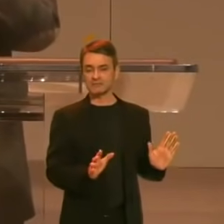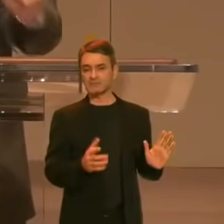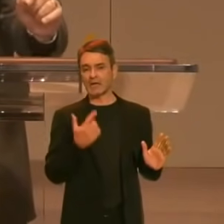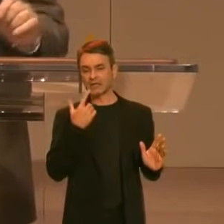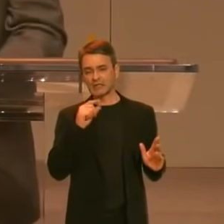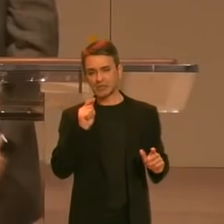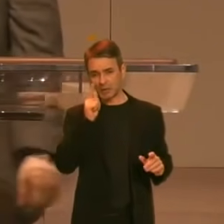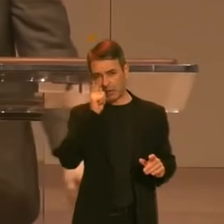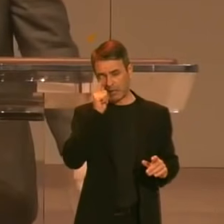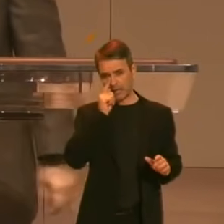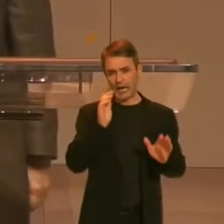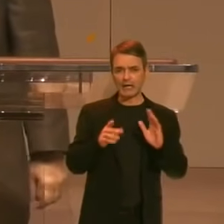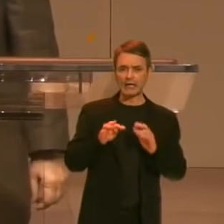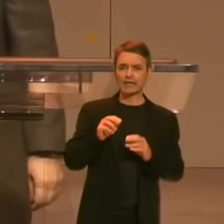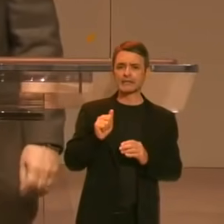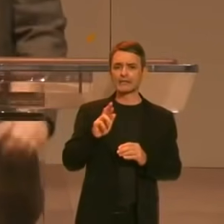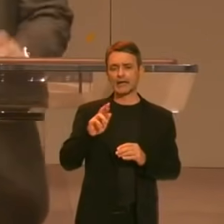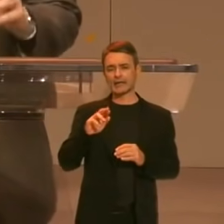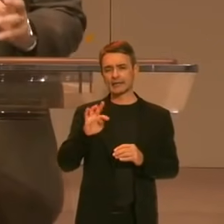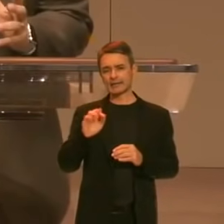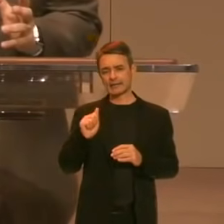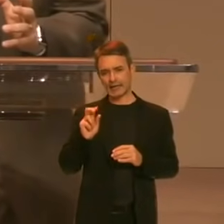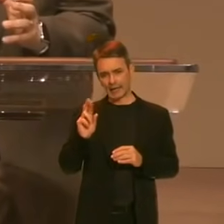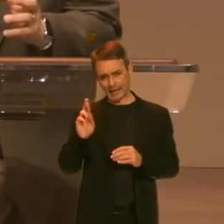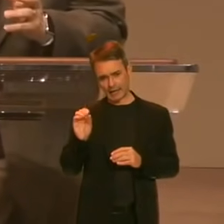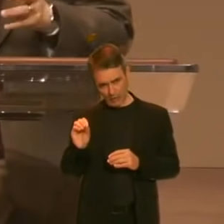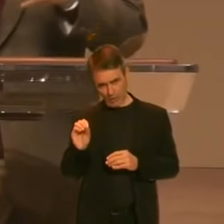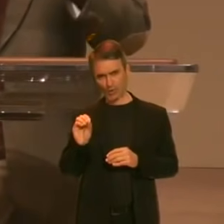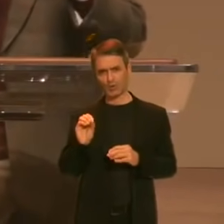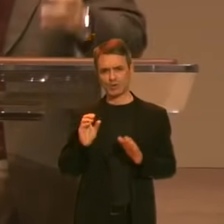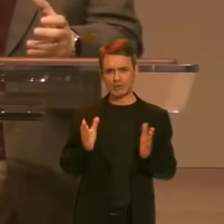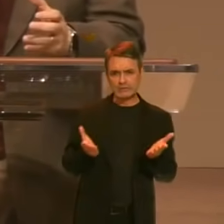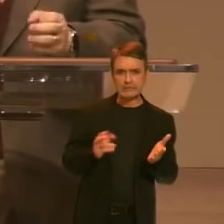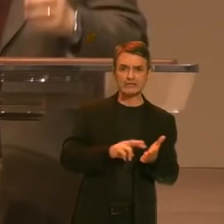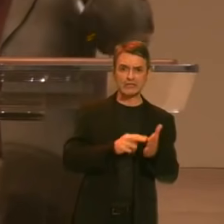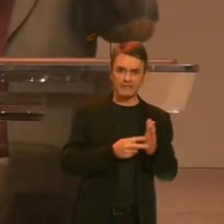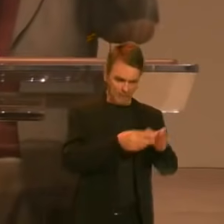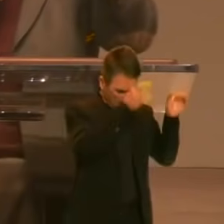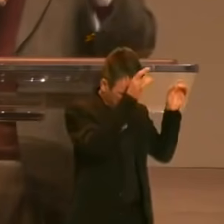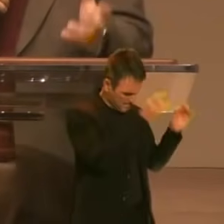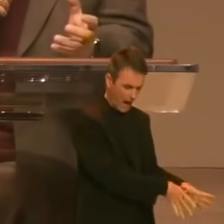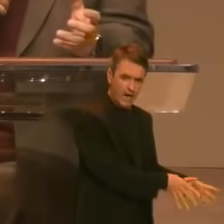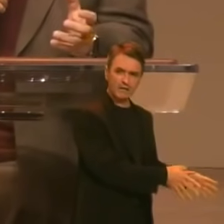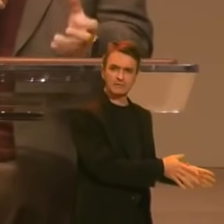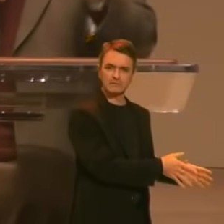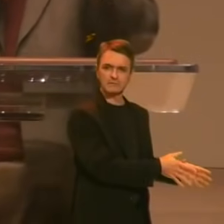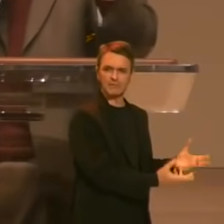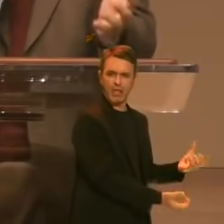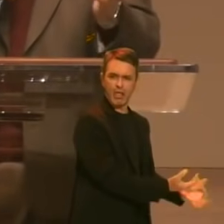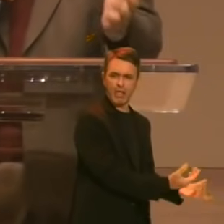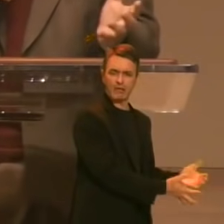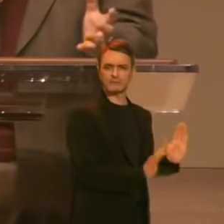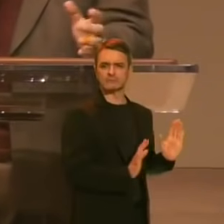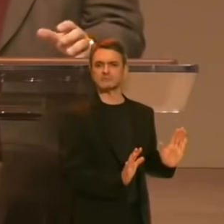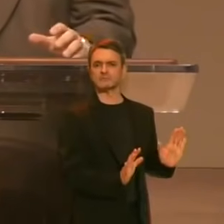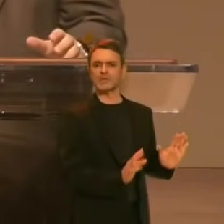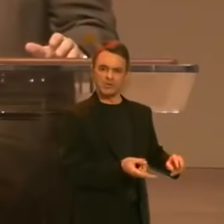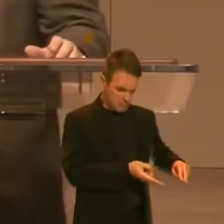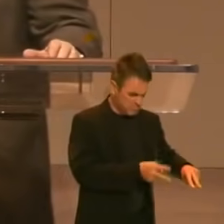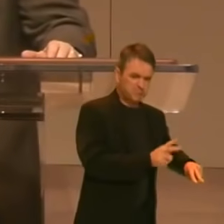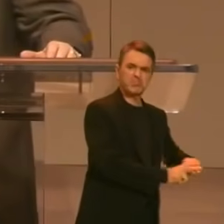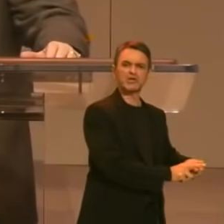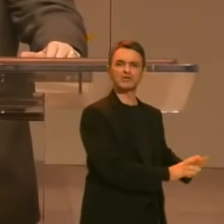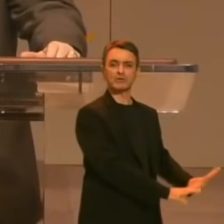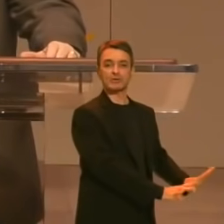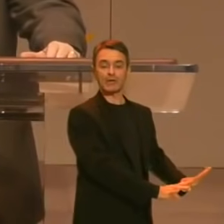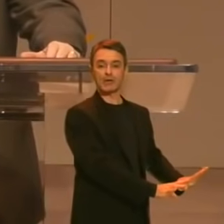grega, tártaro, tá? E prendendo-os em abismos tenebrosos, a fim de serem